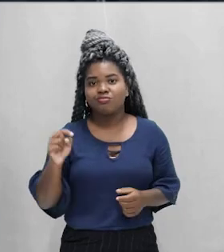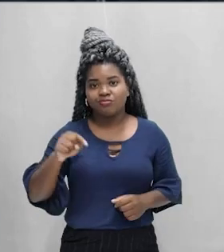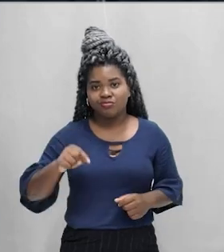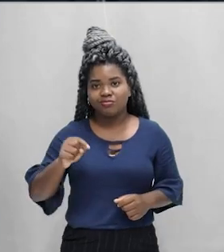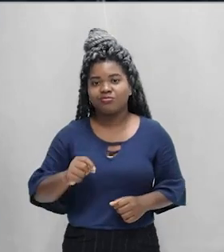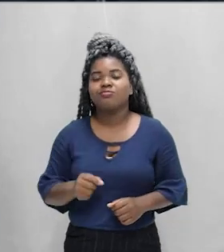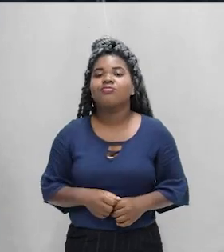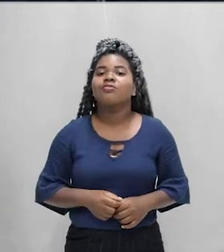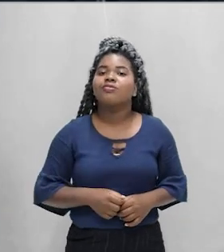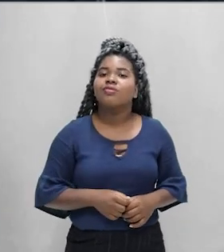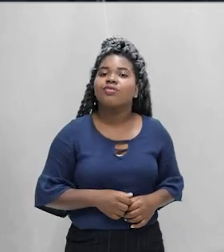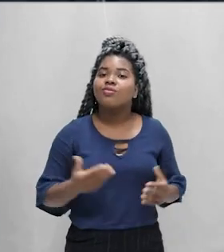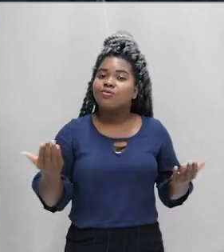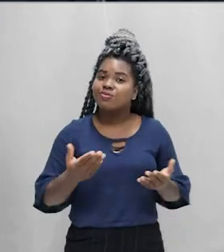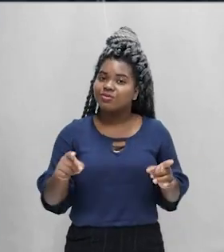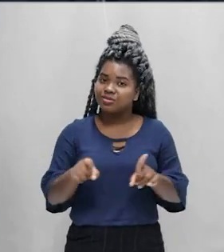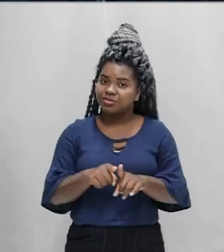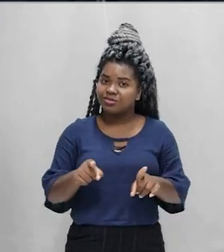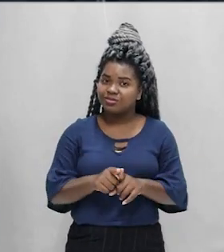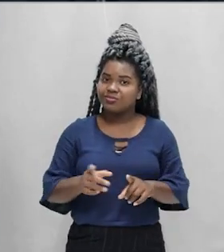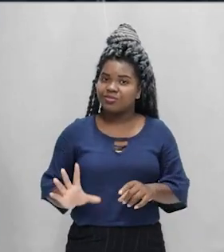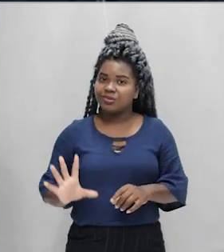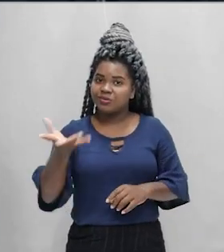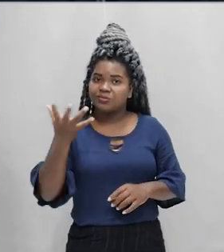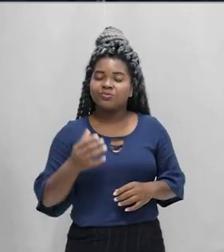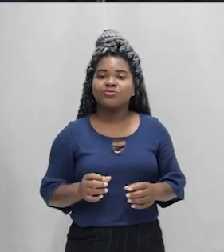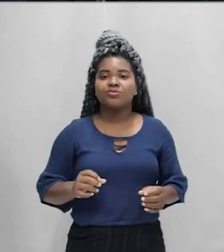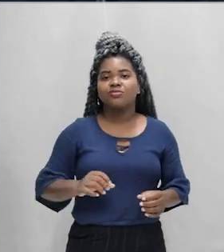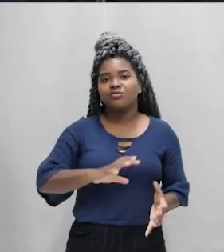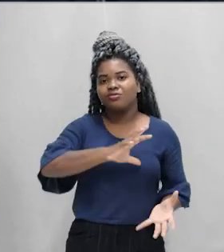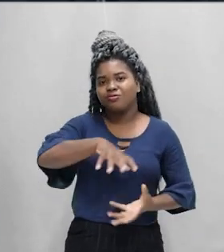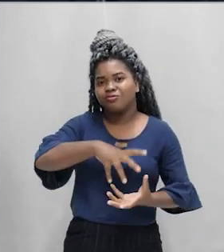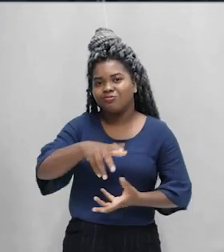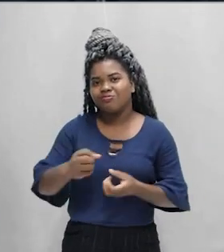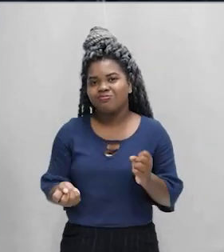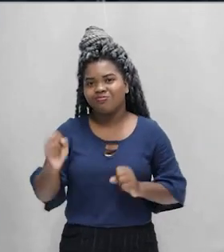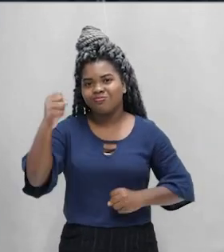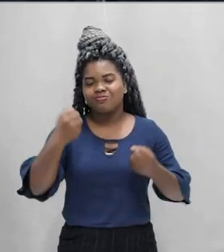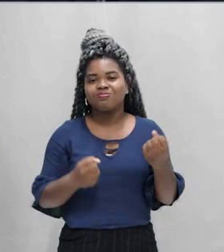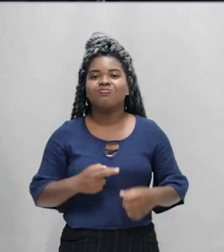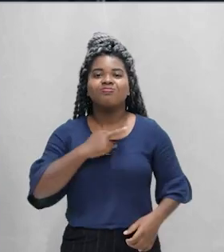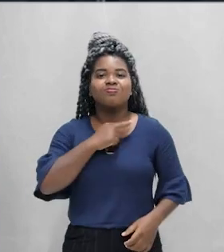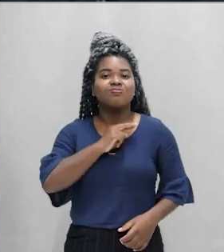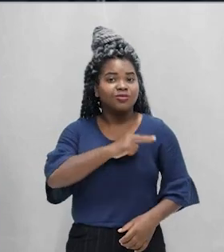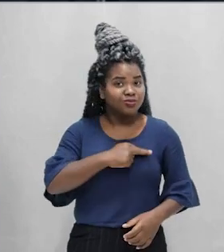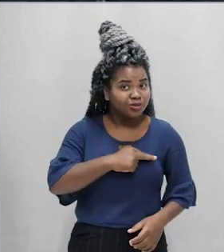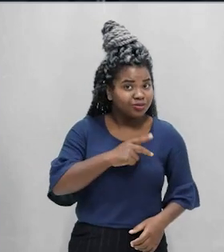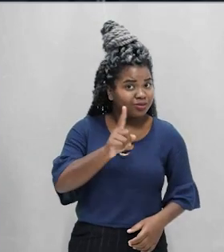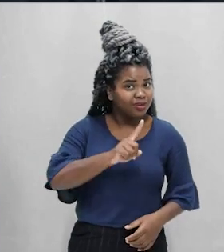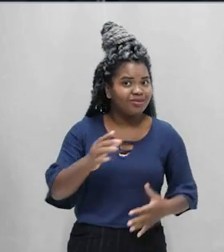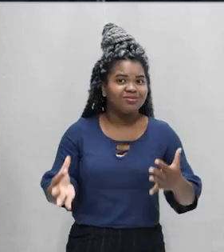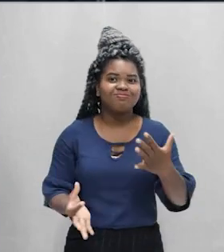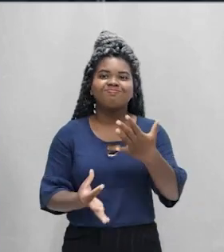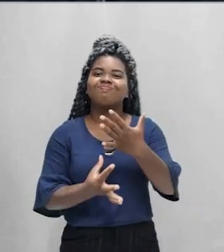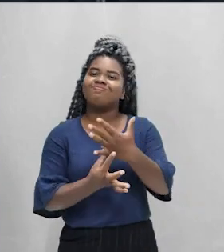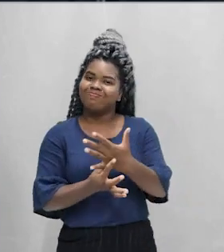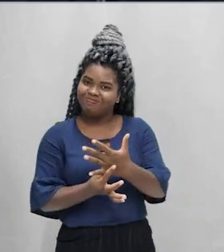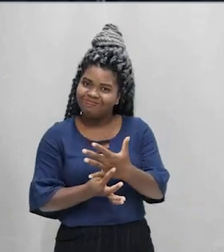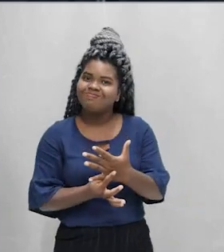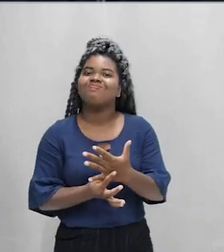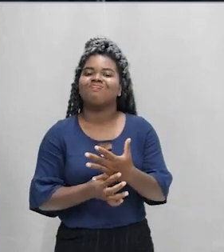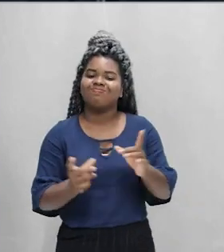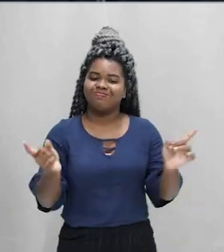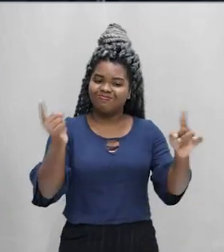aqui. Hoje nós falamos desse efeito da Revolução Industrial no romantismo, não, no realismo, como